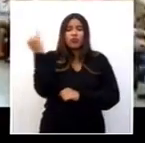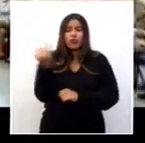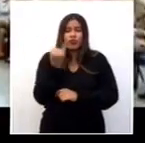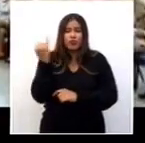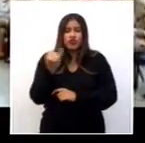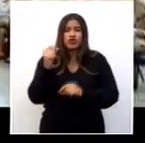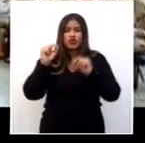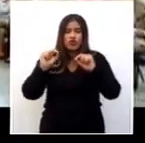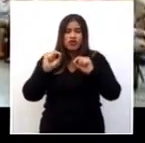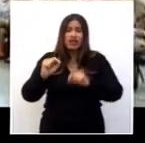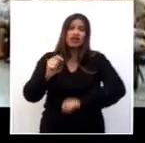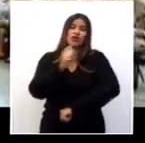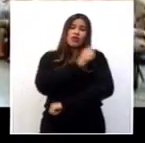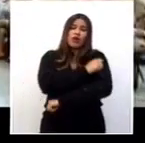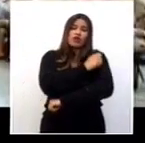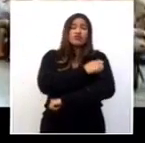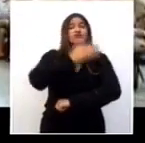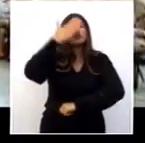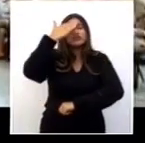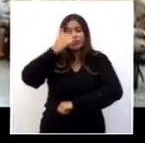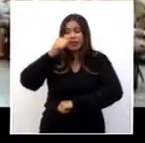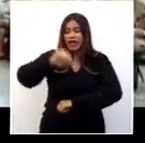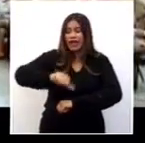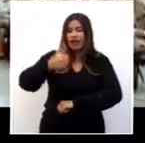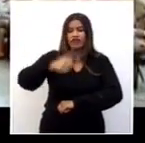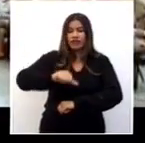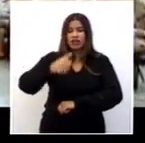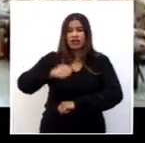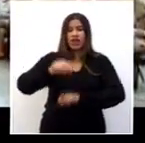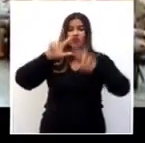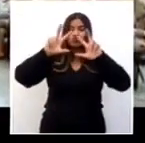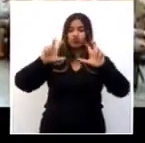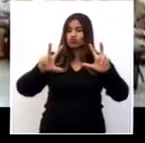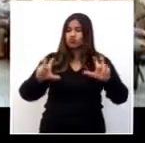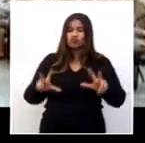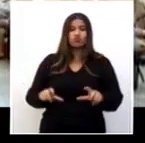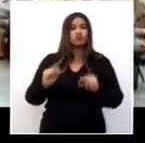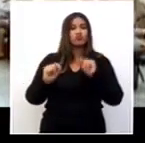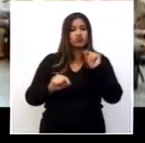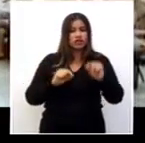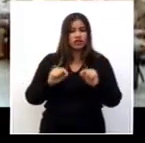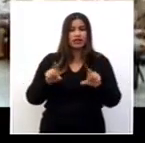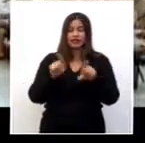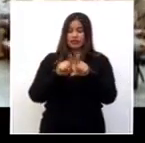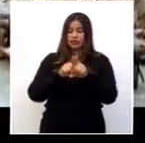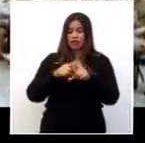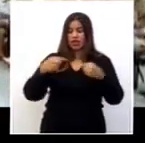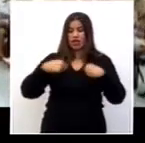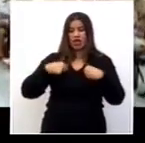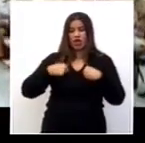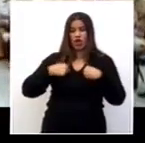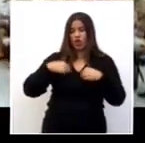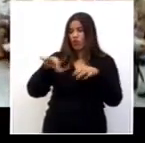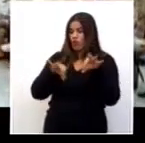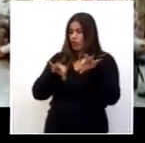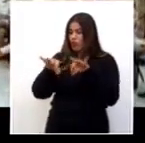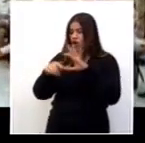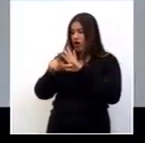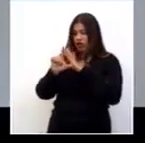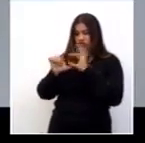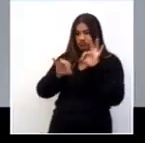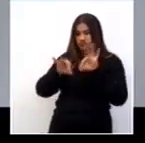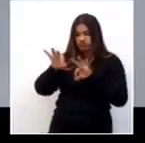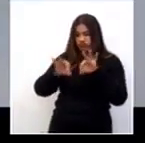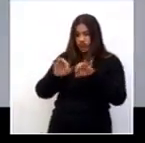vai ser avaliado e que eu saiba como eu tenho que avaliar o meu planejamento, as minhas